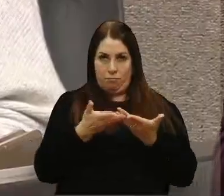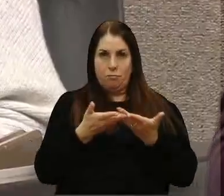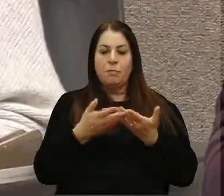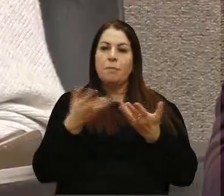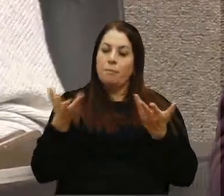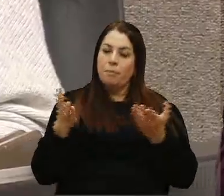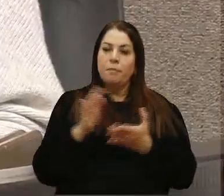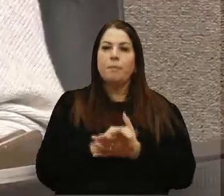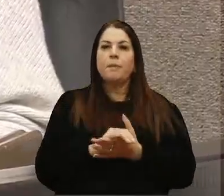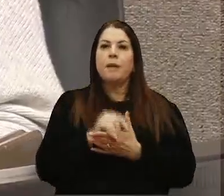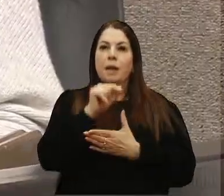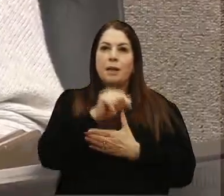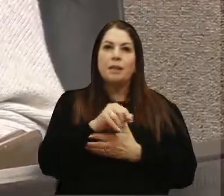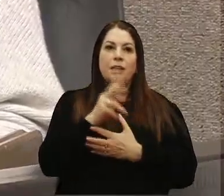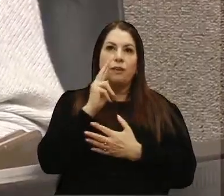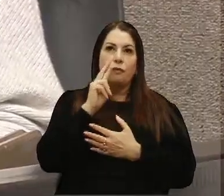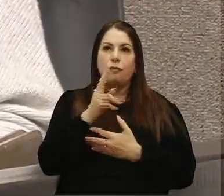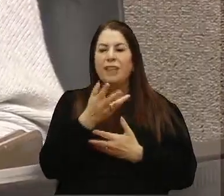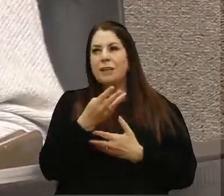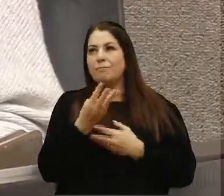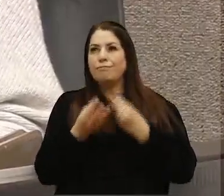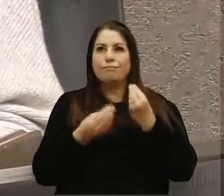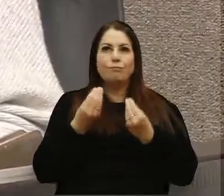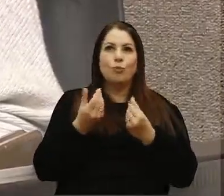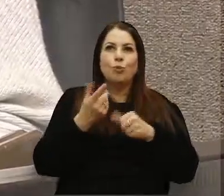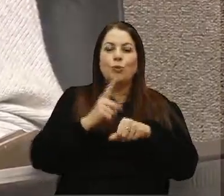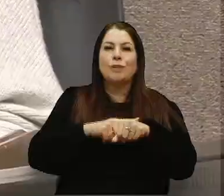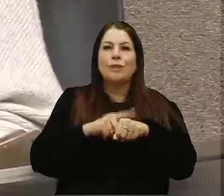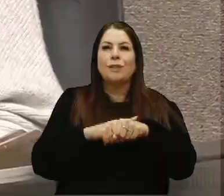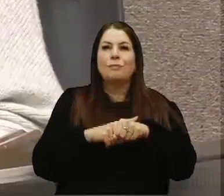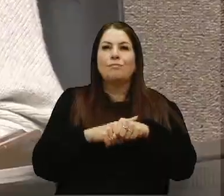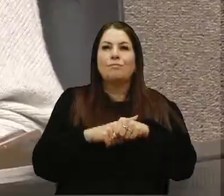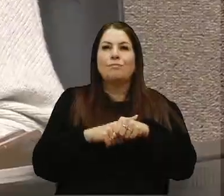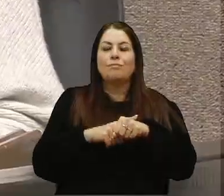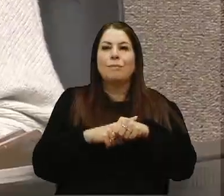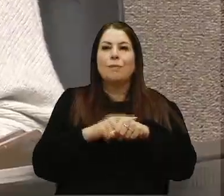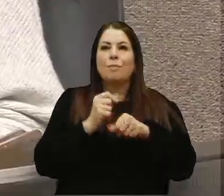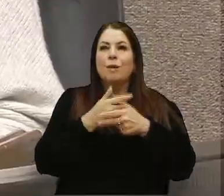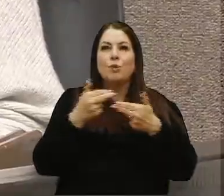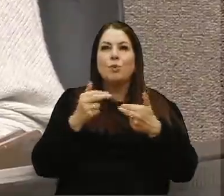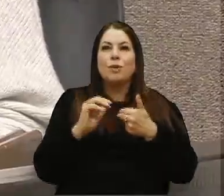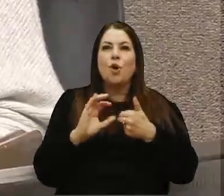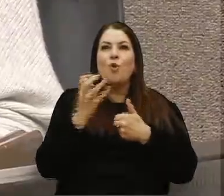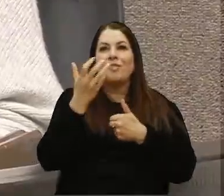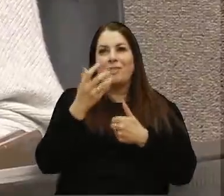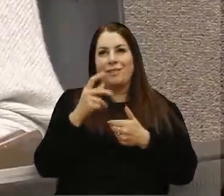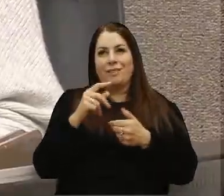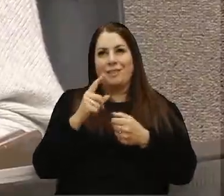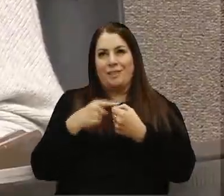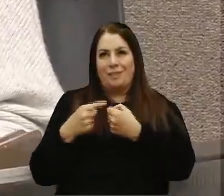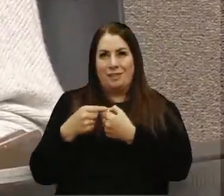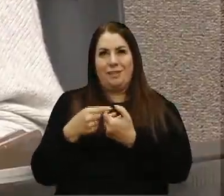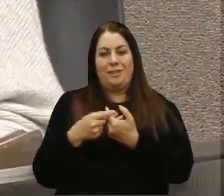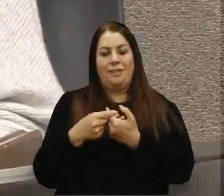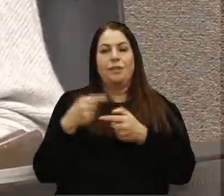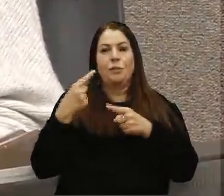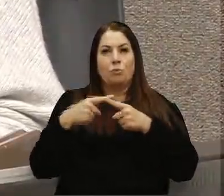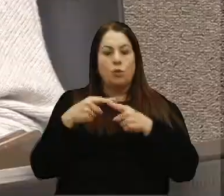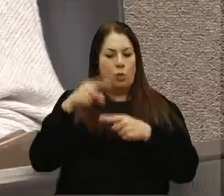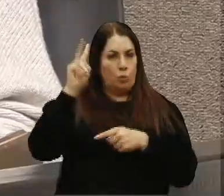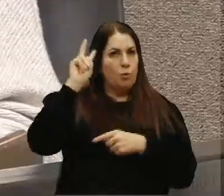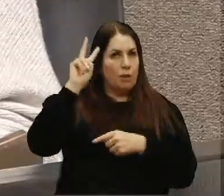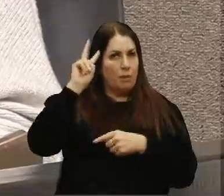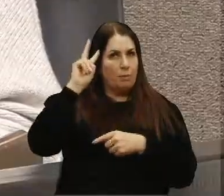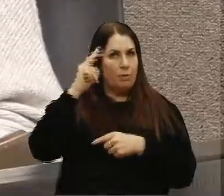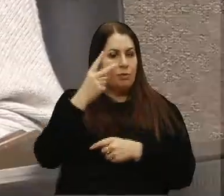Porém, aqui a gente fica com muito tempo para as coisas acontecerem na nossa cidade. Porque eu me lembro,